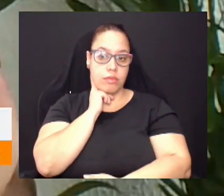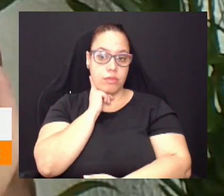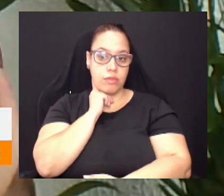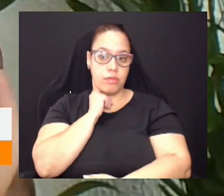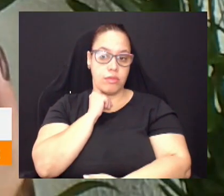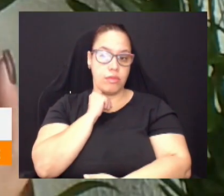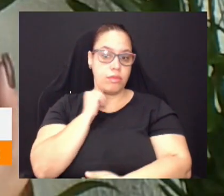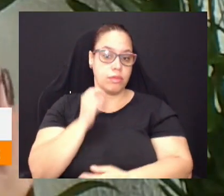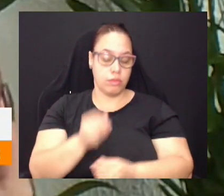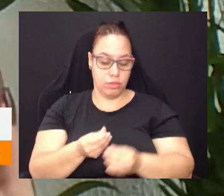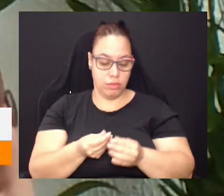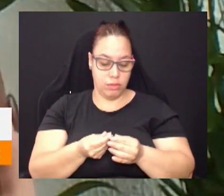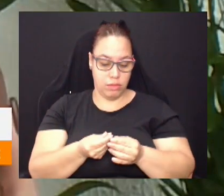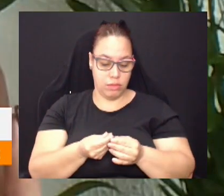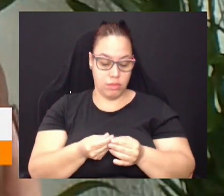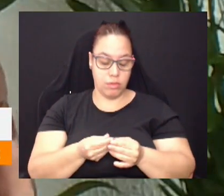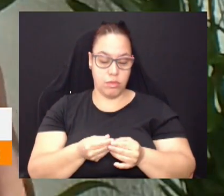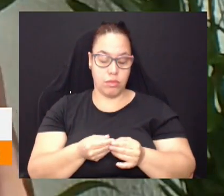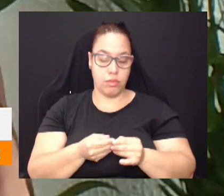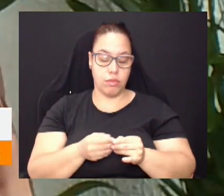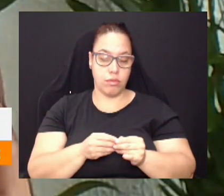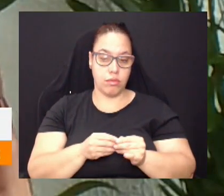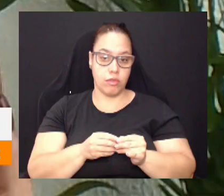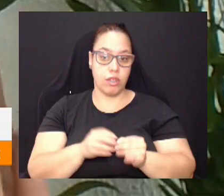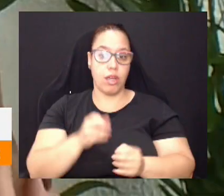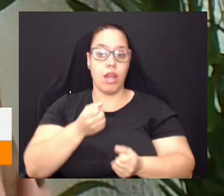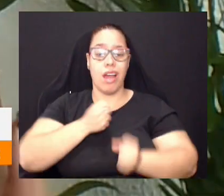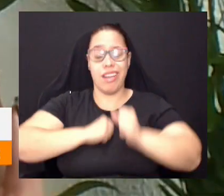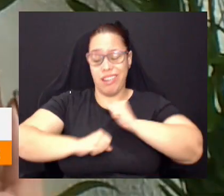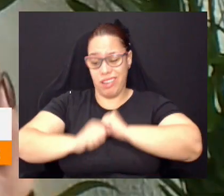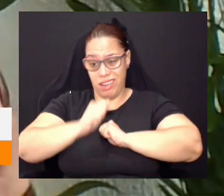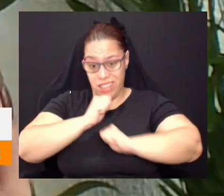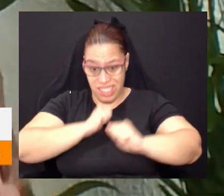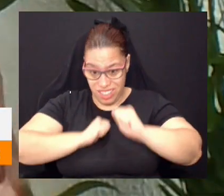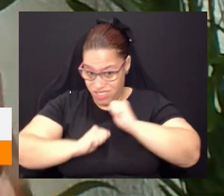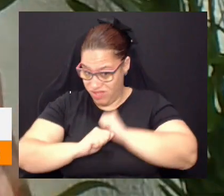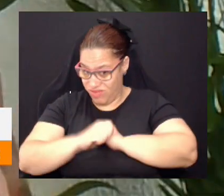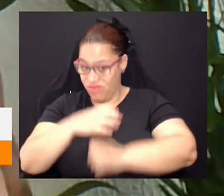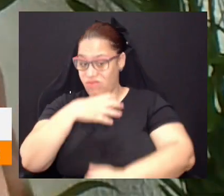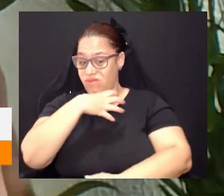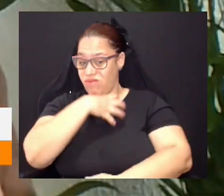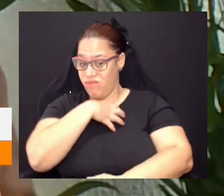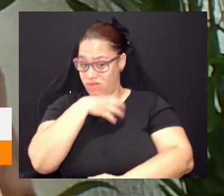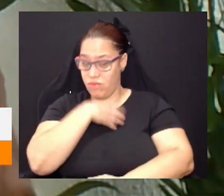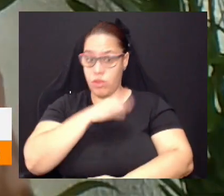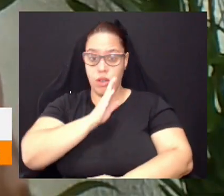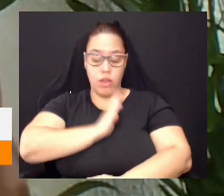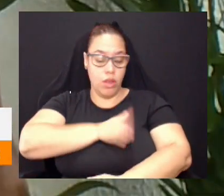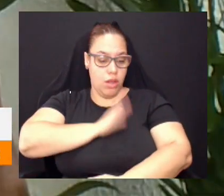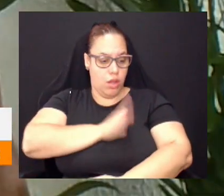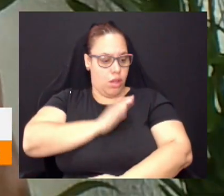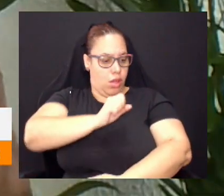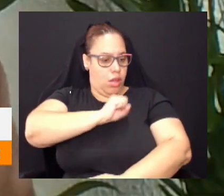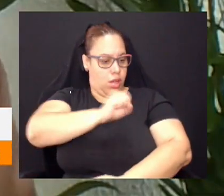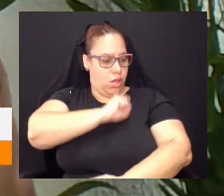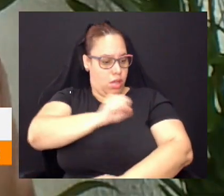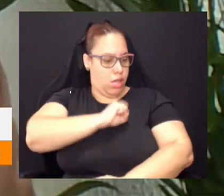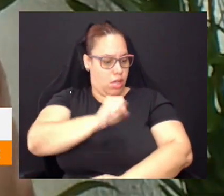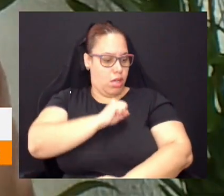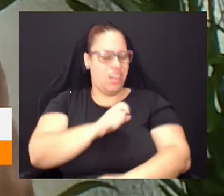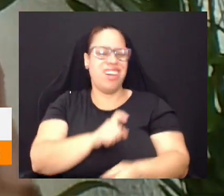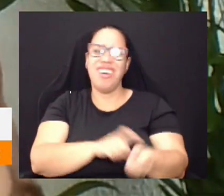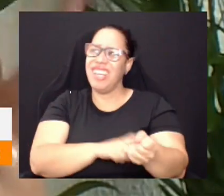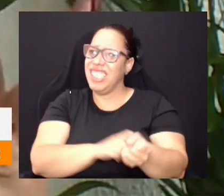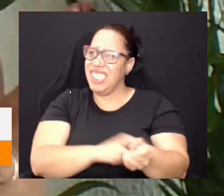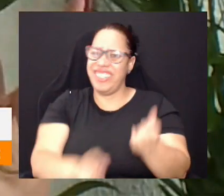sanguínea, a ansiedade. E isso é sentida como coração acelerado, irritabilidade, e